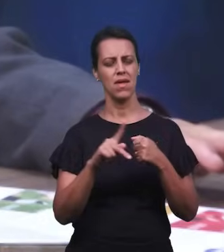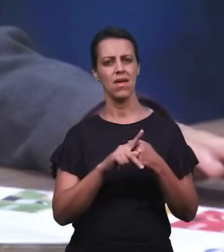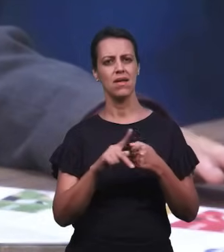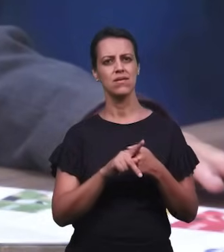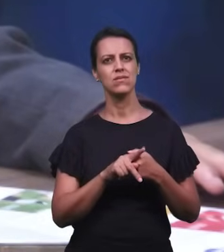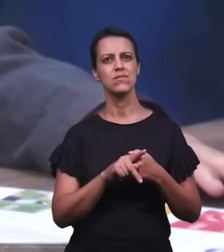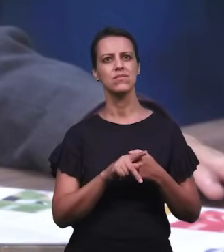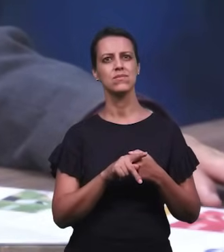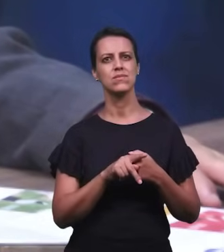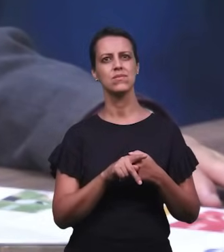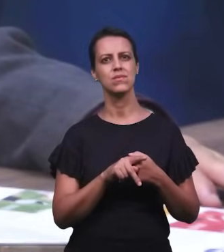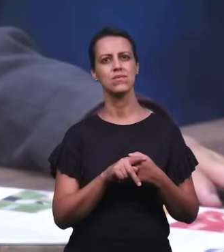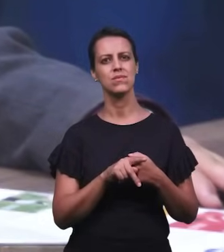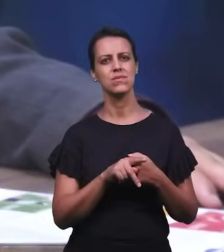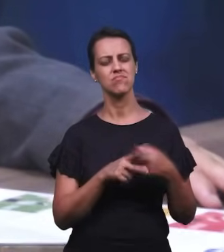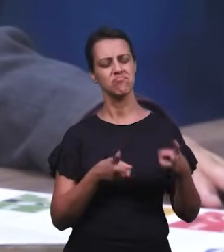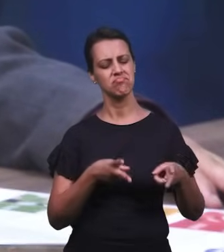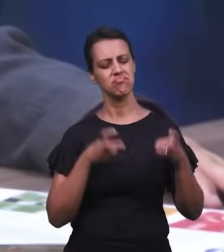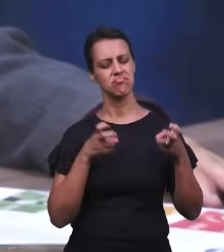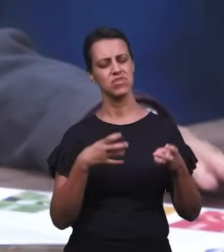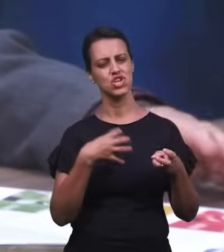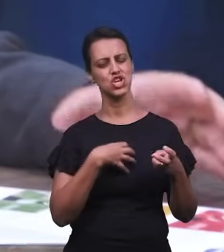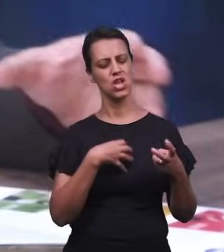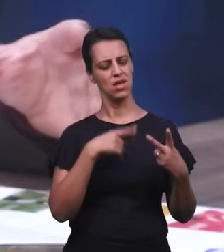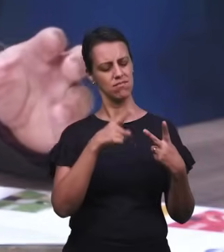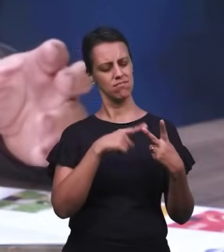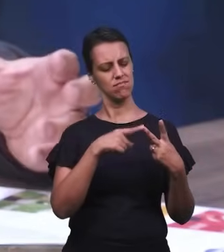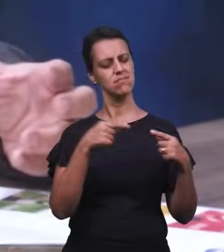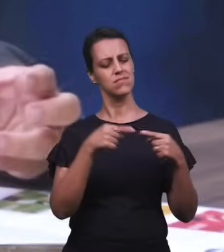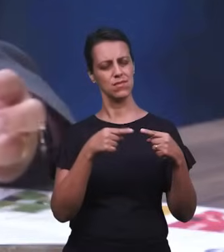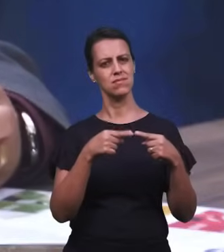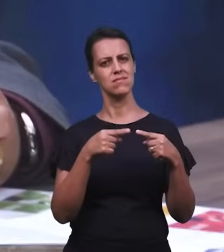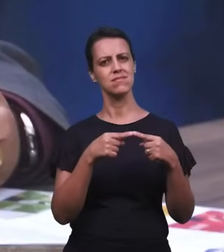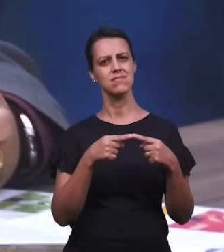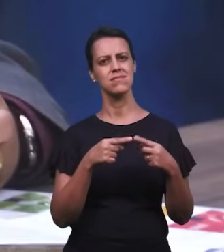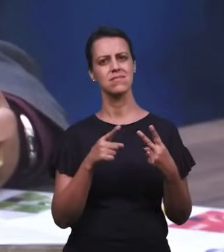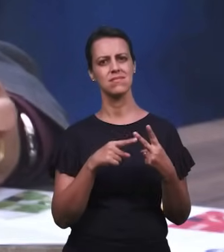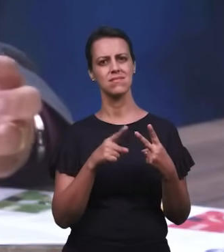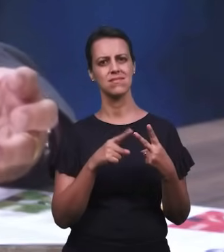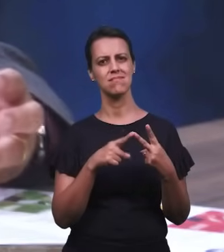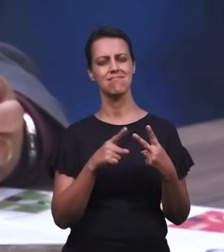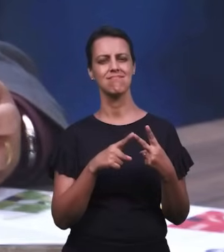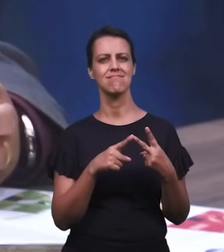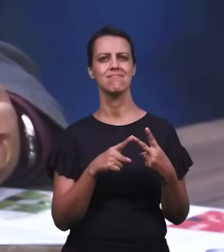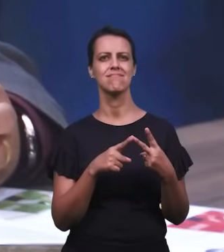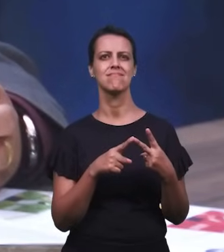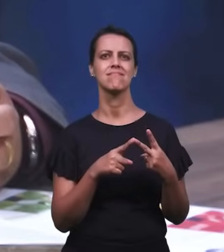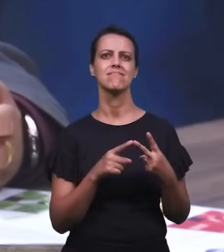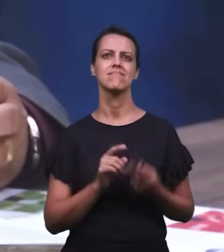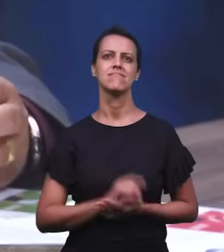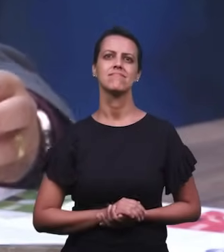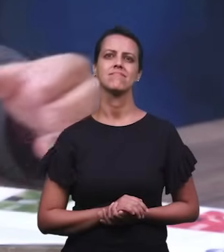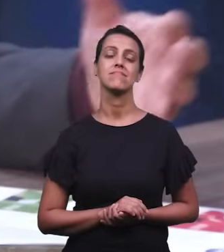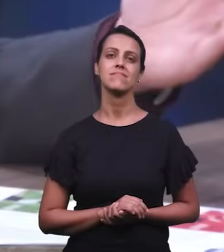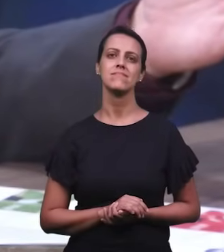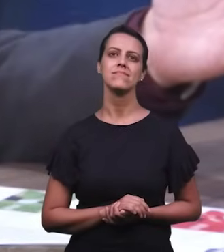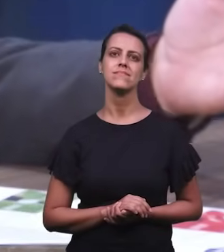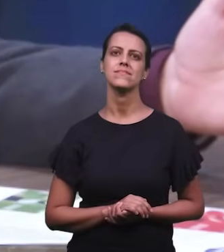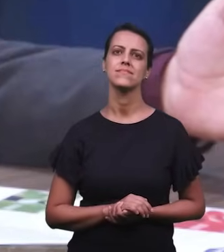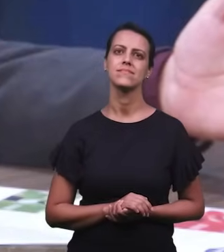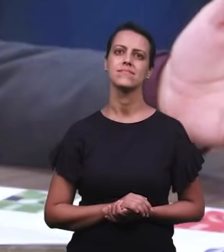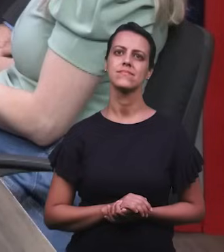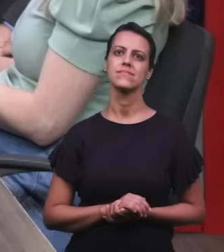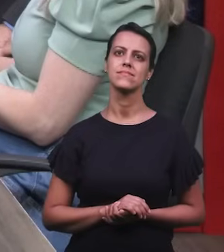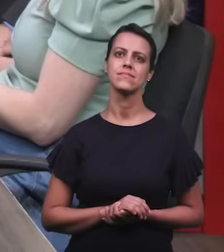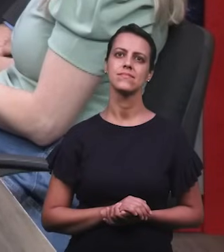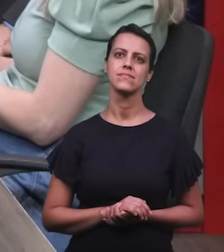e depois daquele nós vamos ver Pedro de outro jeito, mas mantendo uma característica, mantendo esse temperamento. Né, pastor? Tem